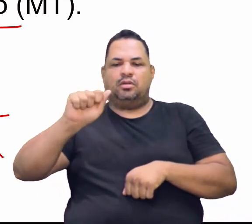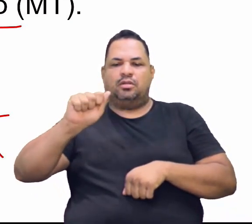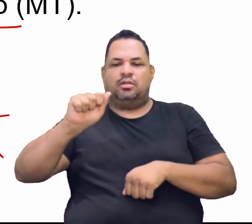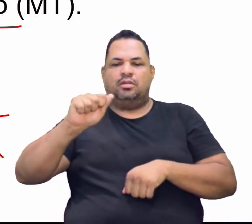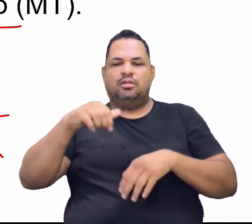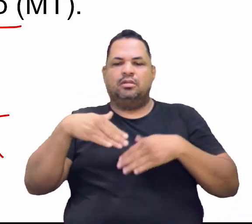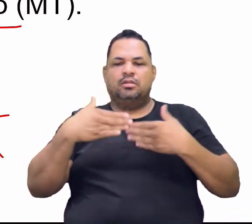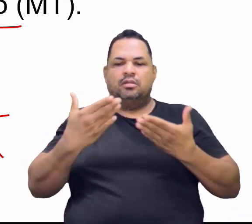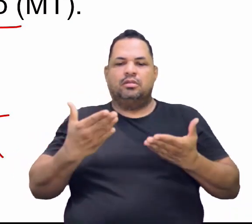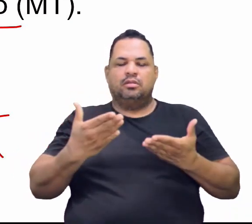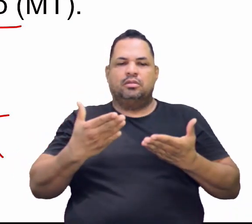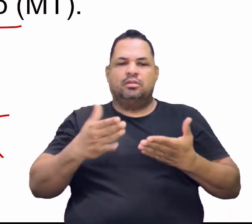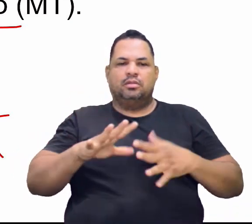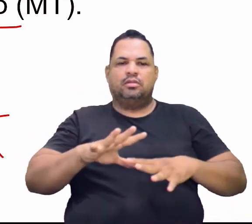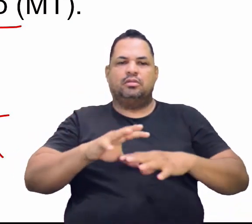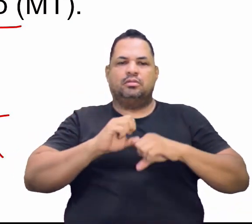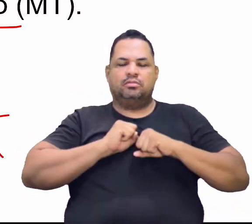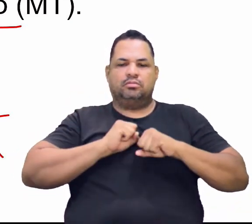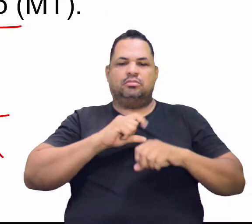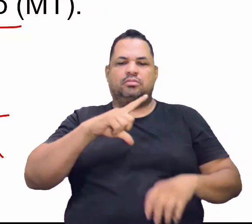doença. Em